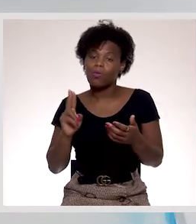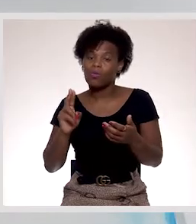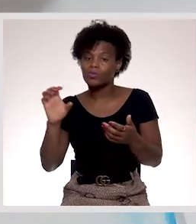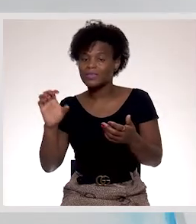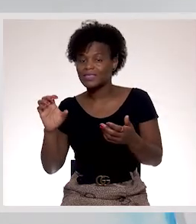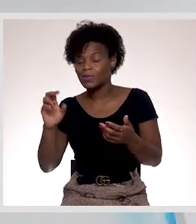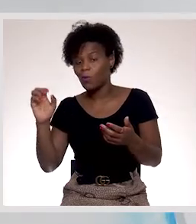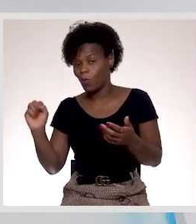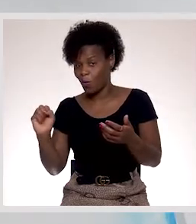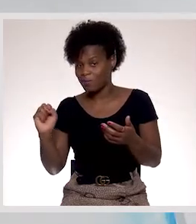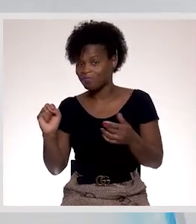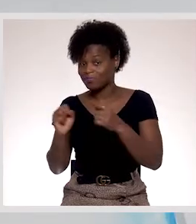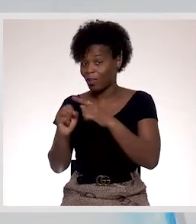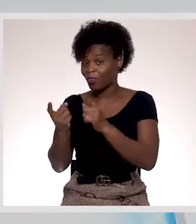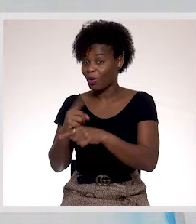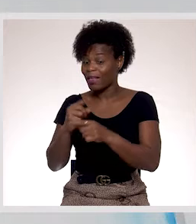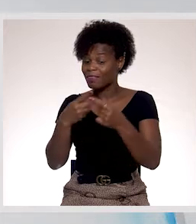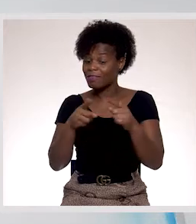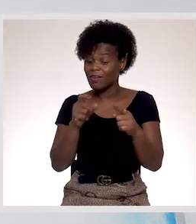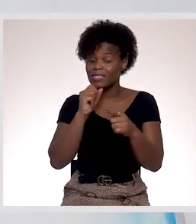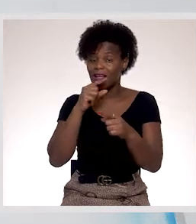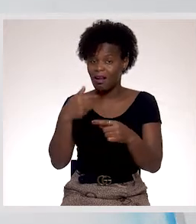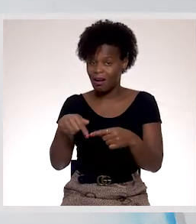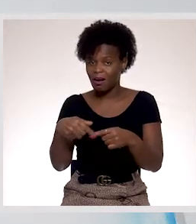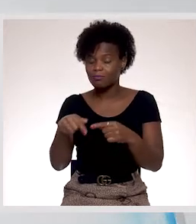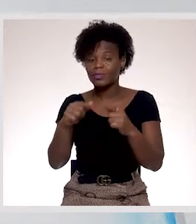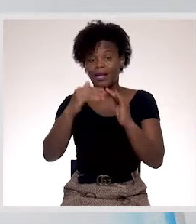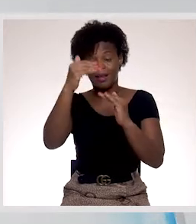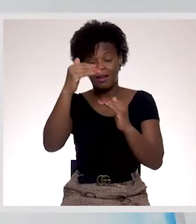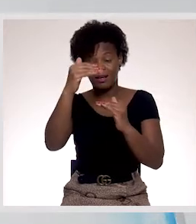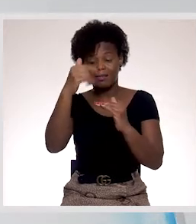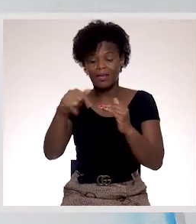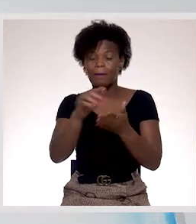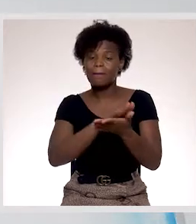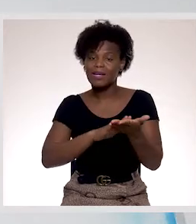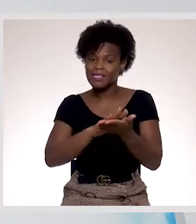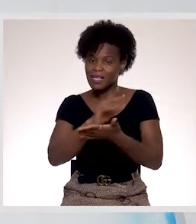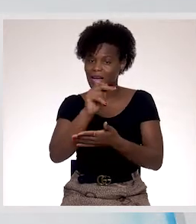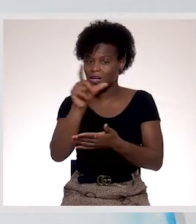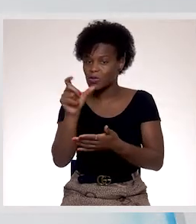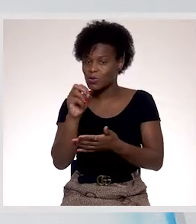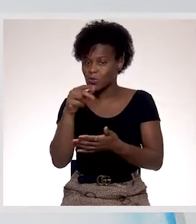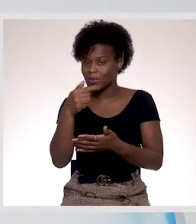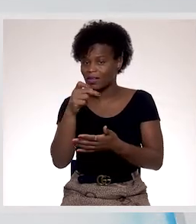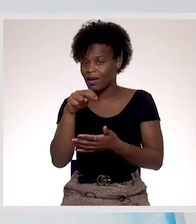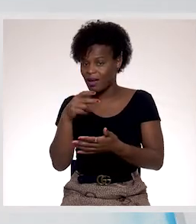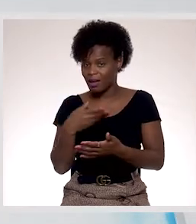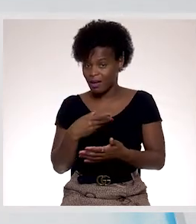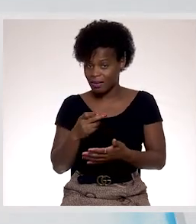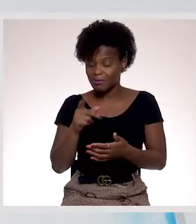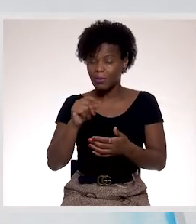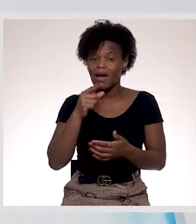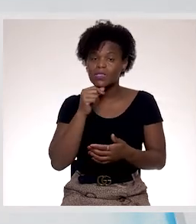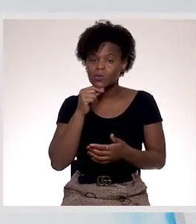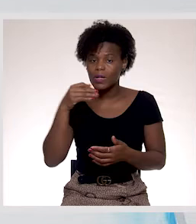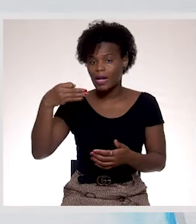e guanina. A única diferença que vocês podem ver aqui tem a ver com as bases azotadas. Okay? Bases azotárias e também